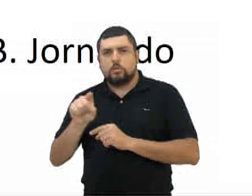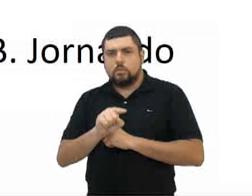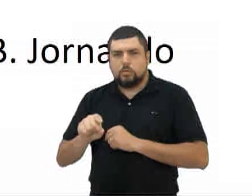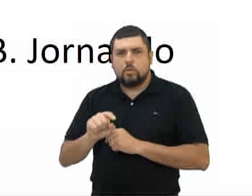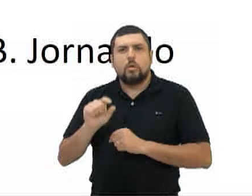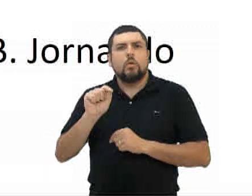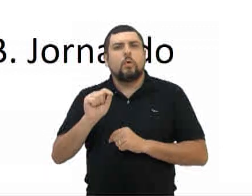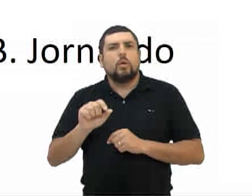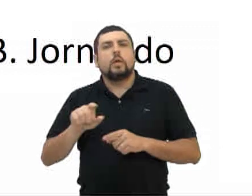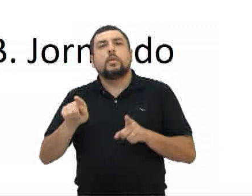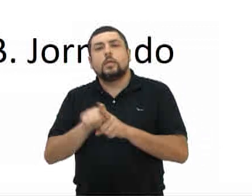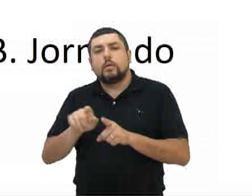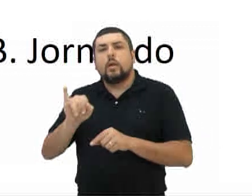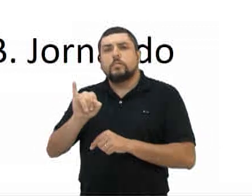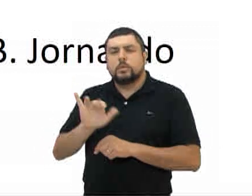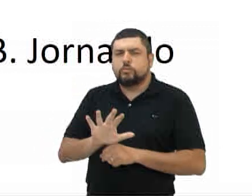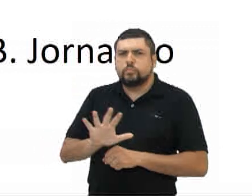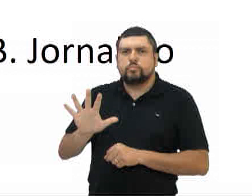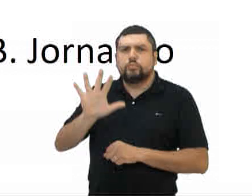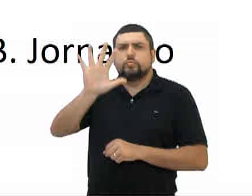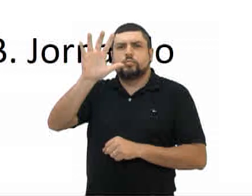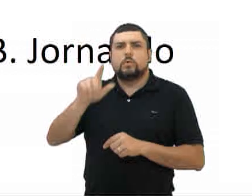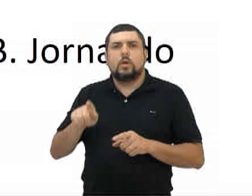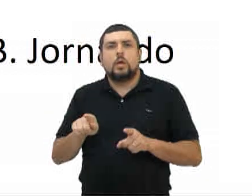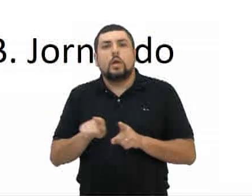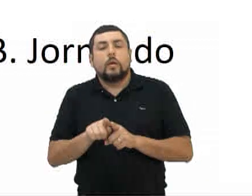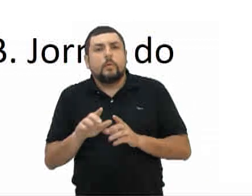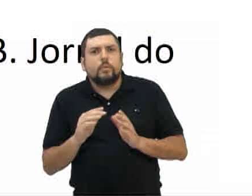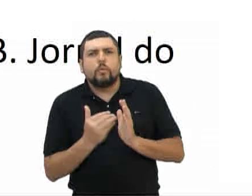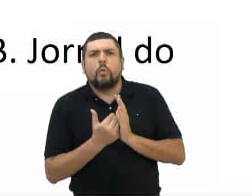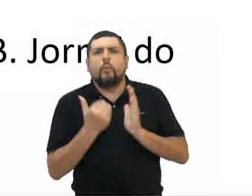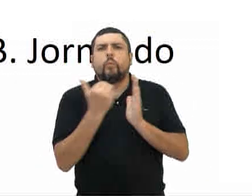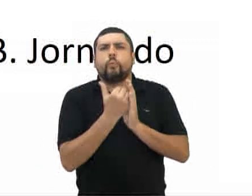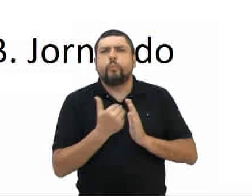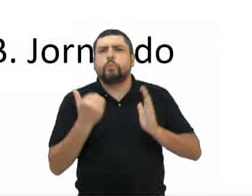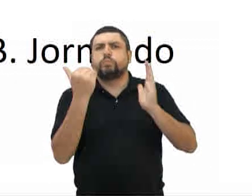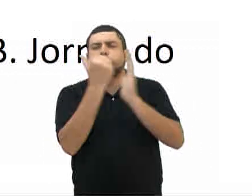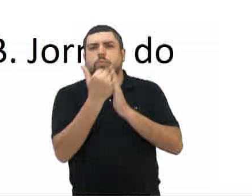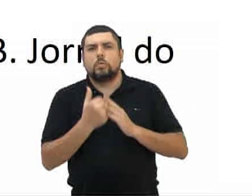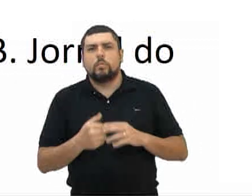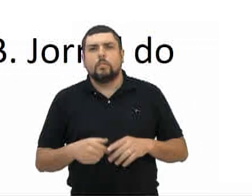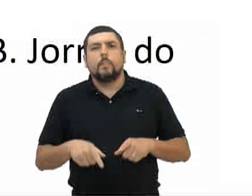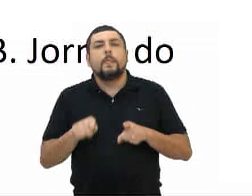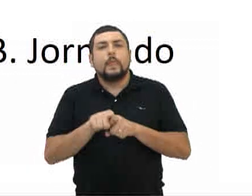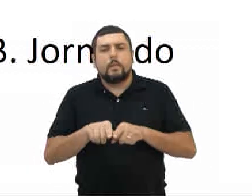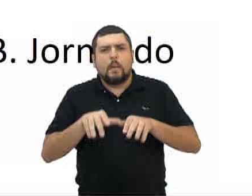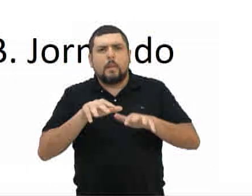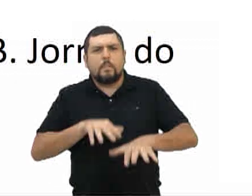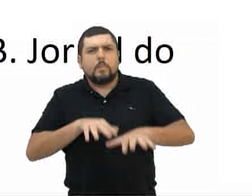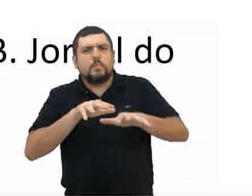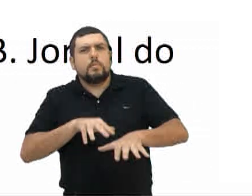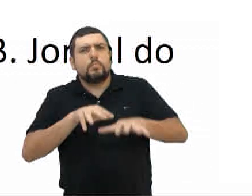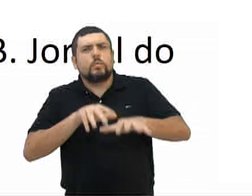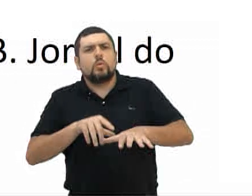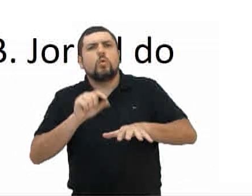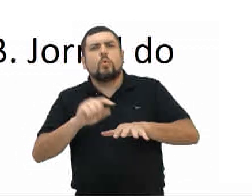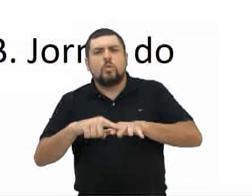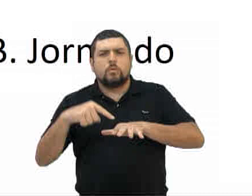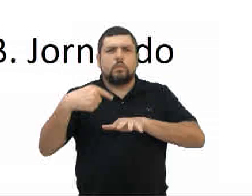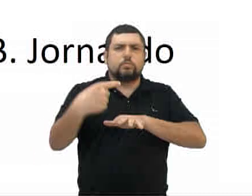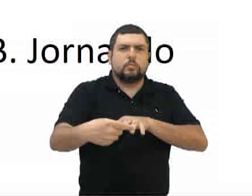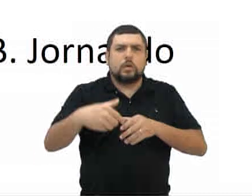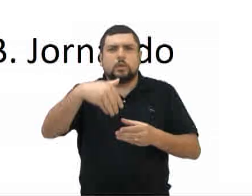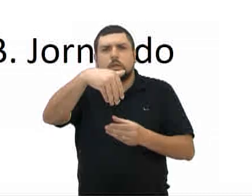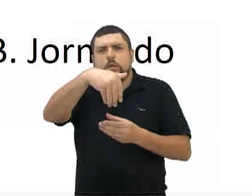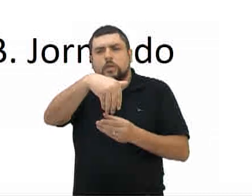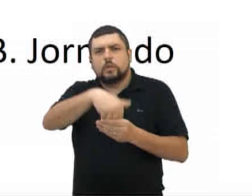da inflação e as ameaças da hiperinflação e desembocou na movimentação que antecede as primeiras eleições